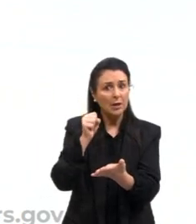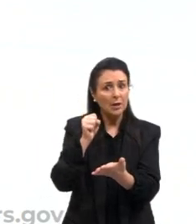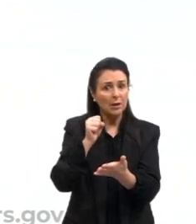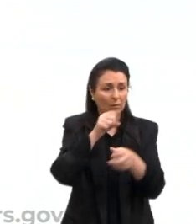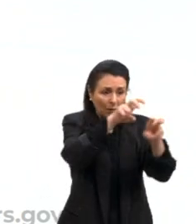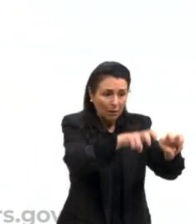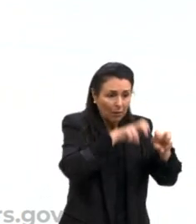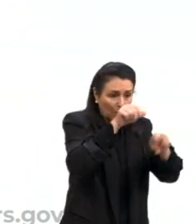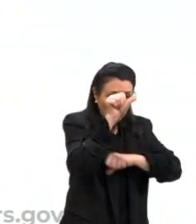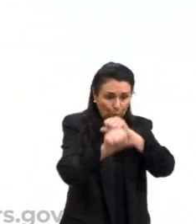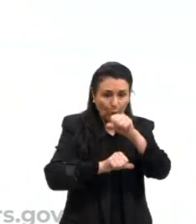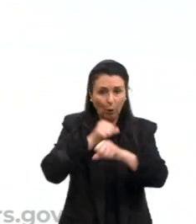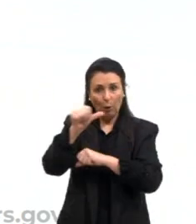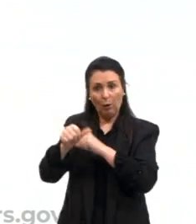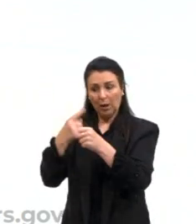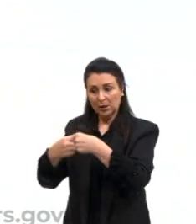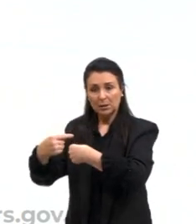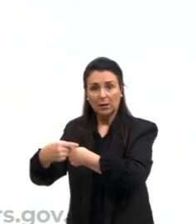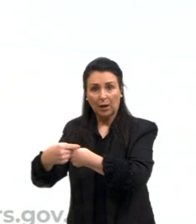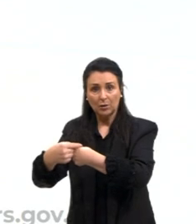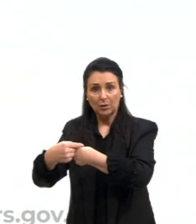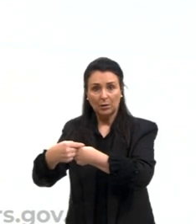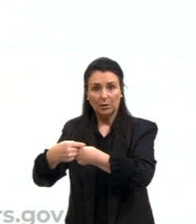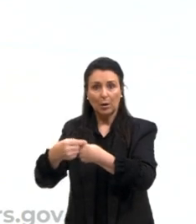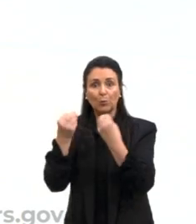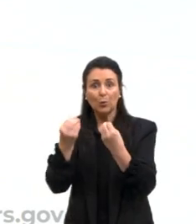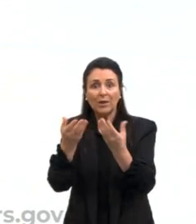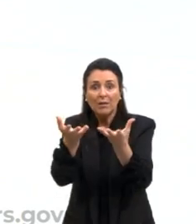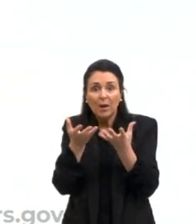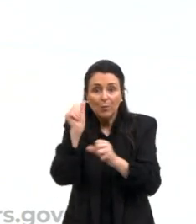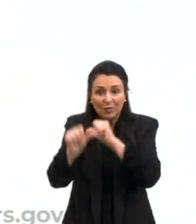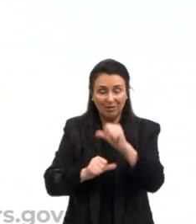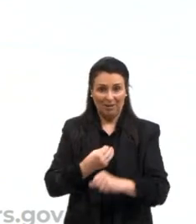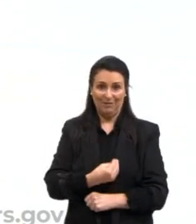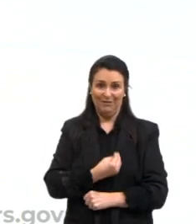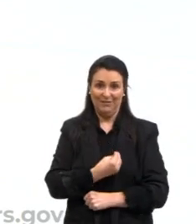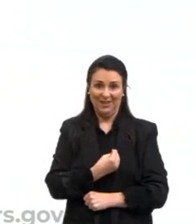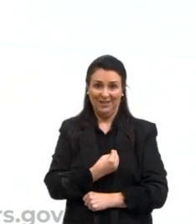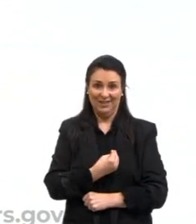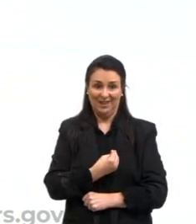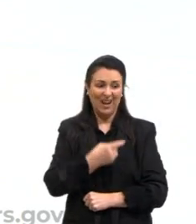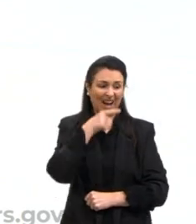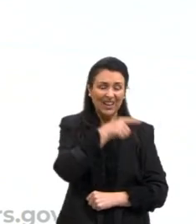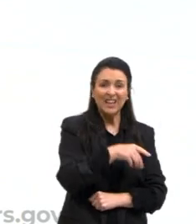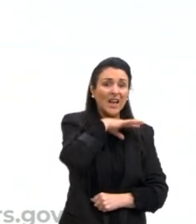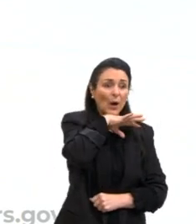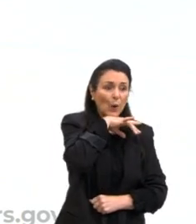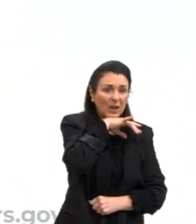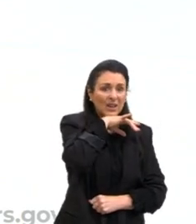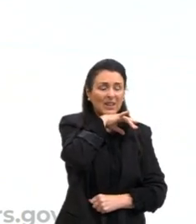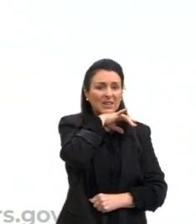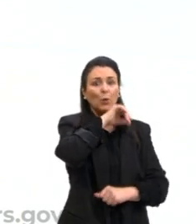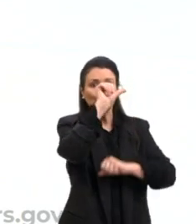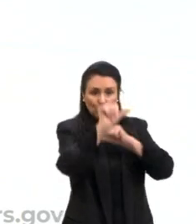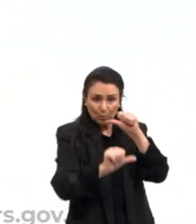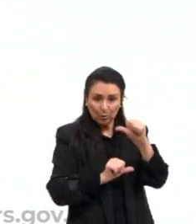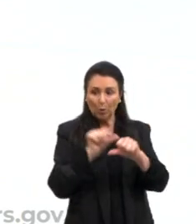infelizmente né não tão confortável na sua cidade É isso aí